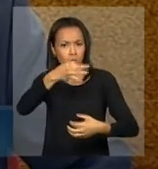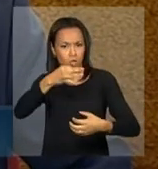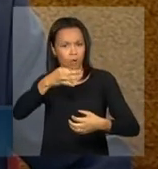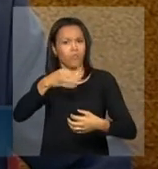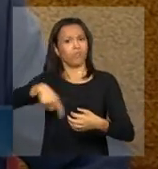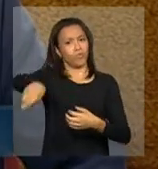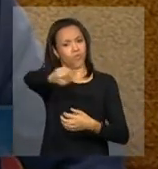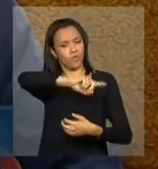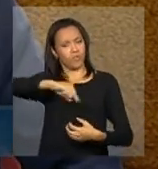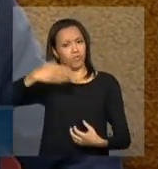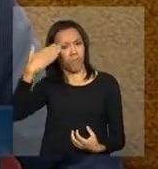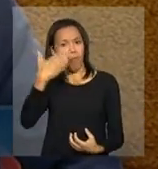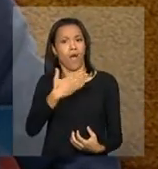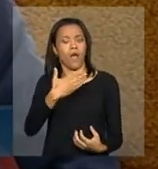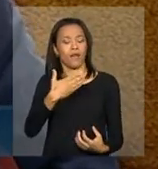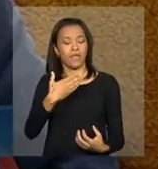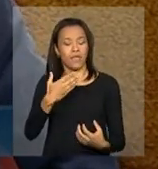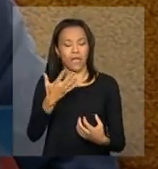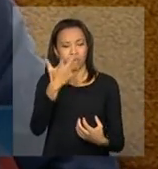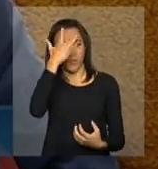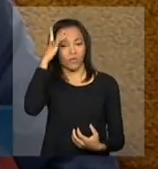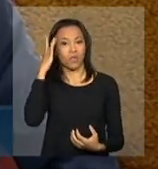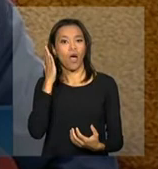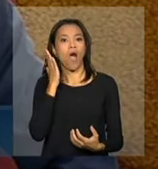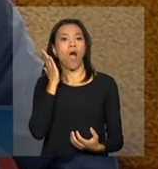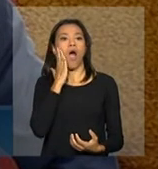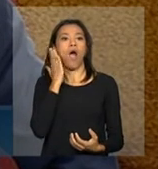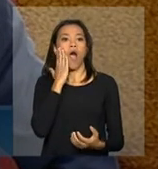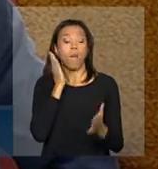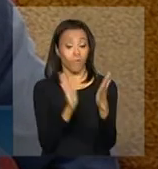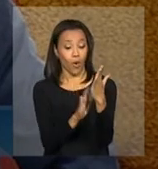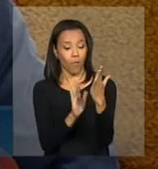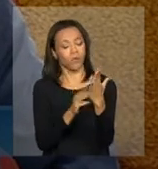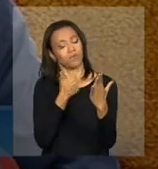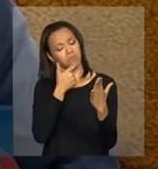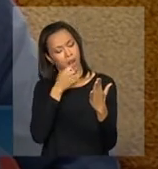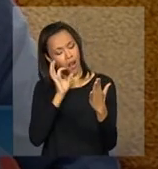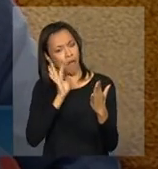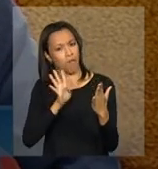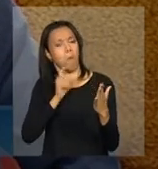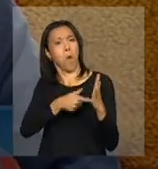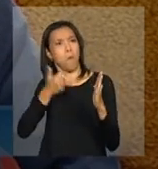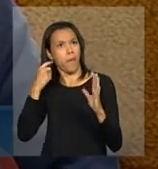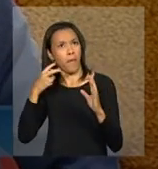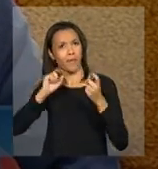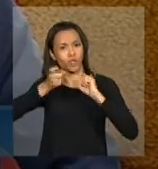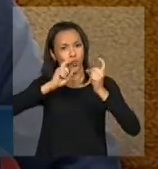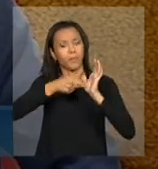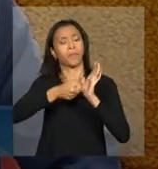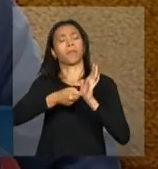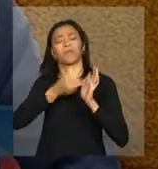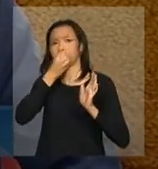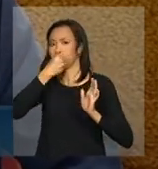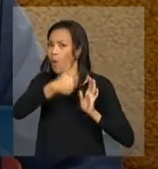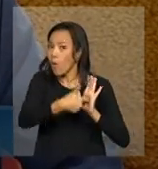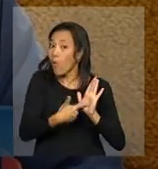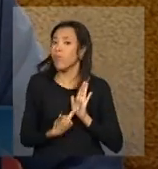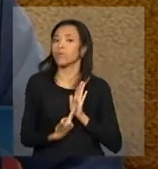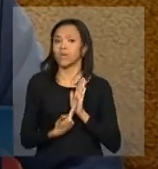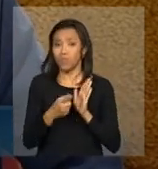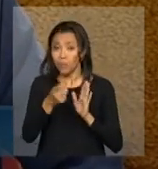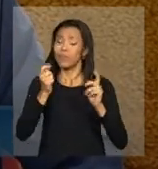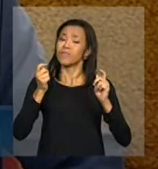aumenta o grau de convencimento das propostas que vocês vão trazer para o nosso debate agora. Então, sempre que possível, procurem fazer